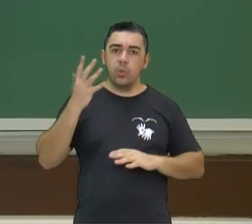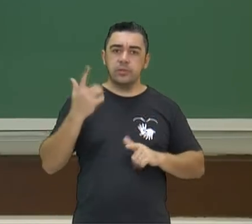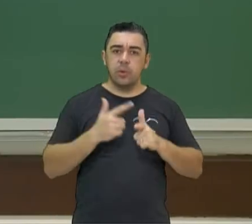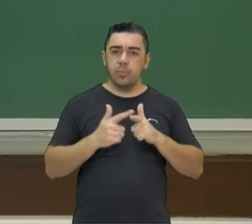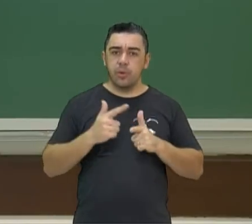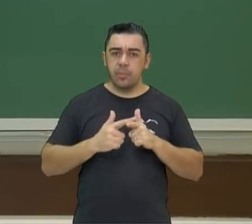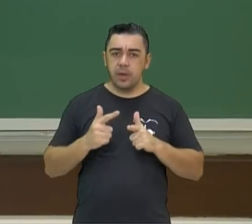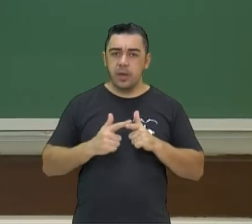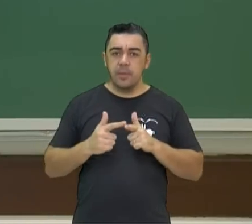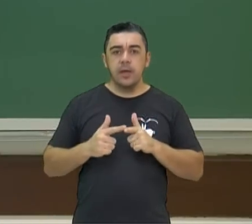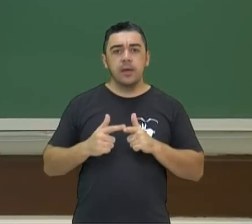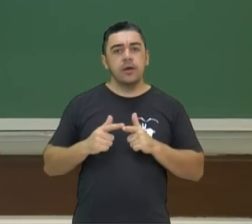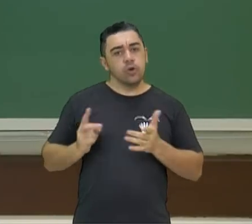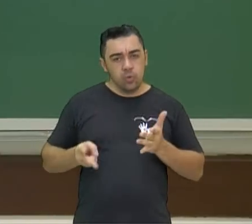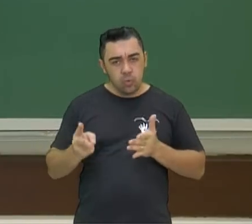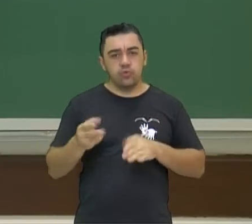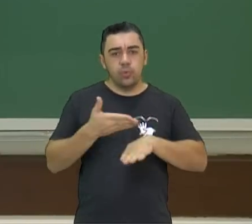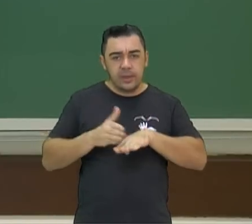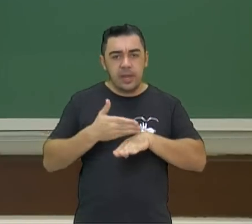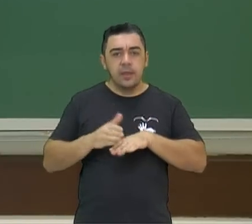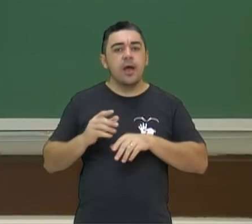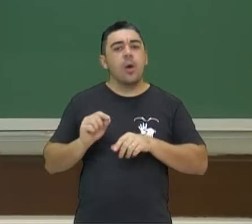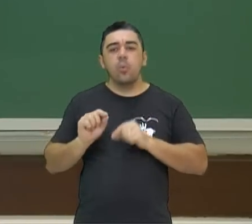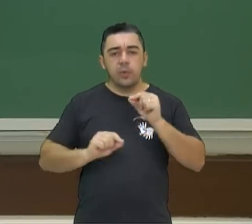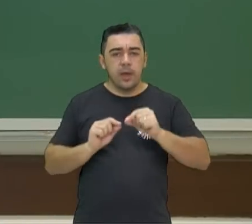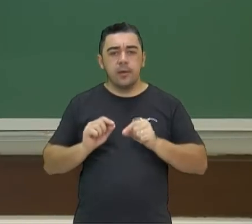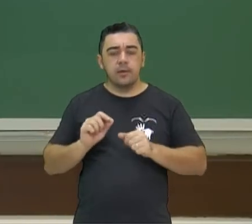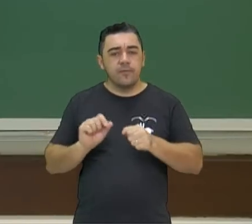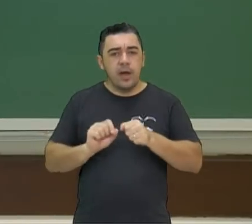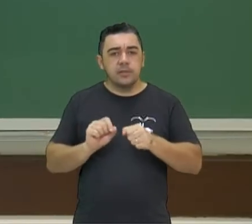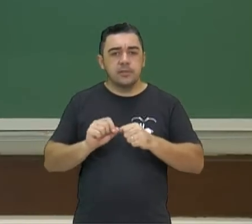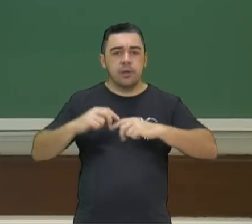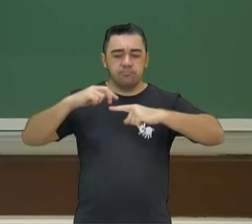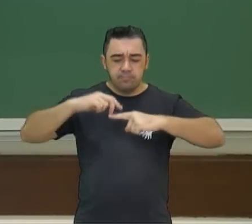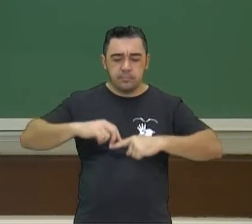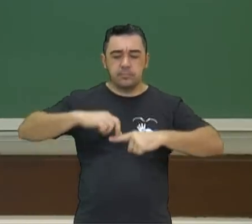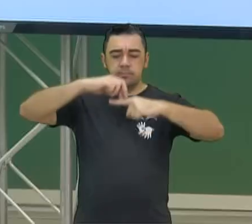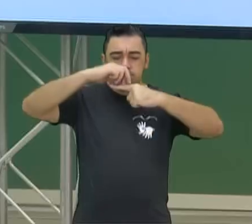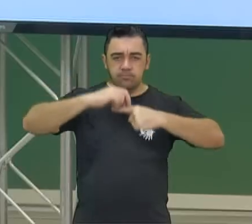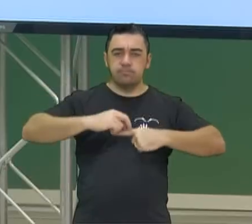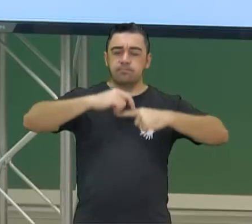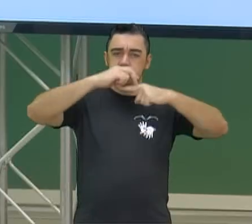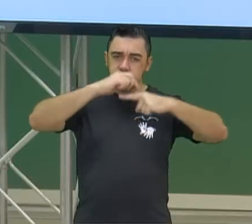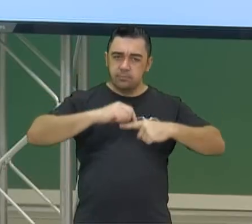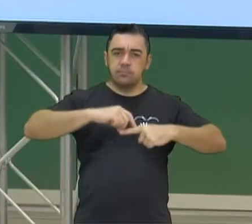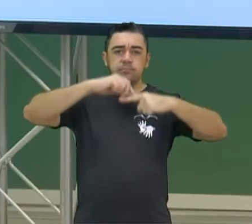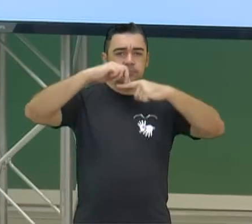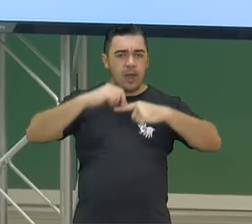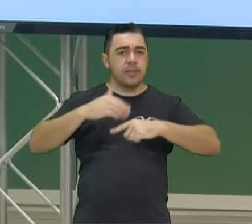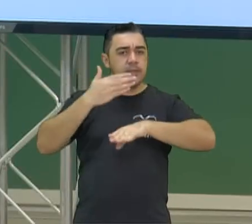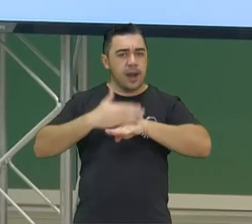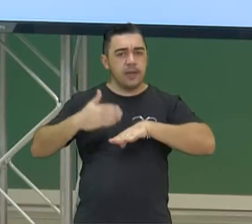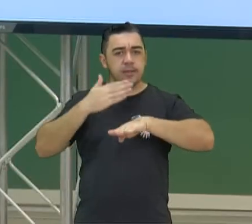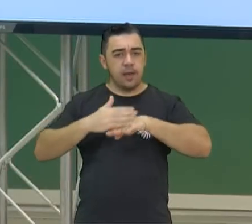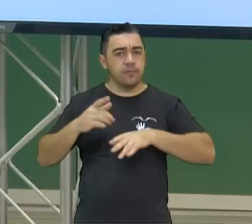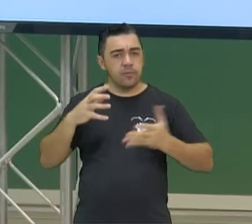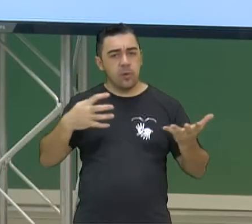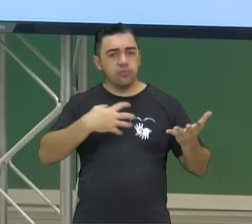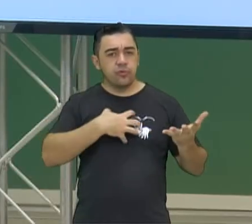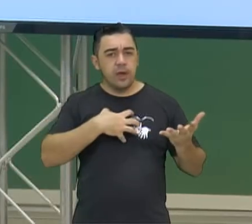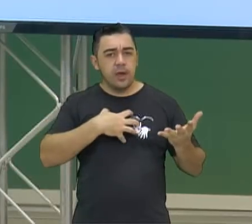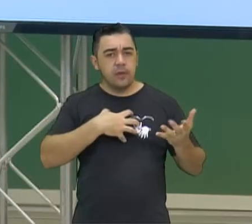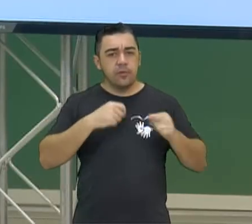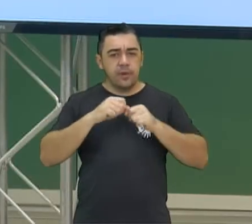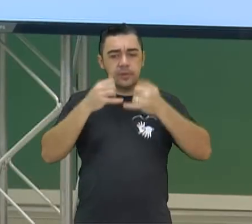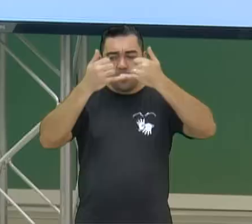tempos de chuva, de neve, as pessoas não podiam treinar. Então, o que eles faziam? Eles treinavam no slackline. Então, foi uma forma, né, de